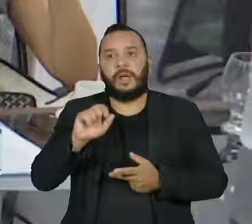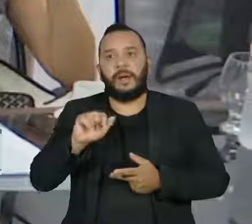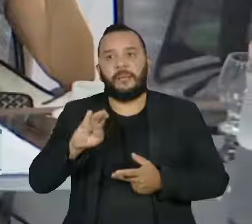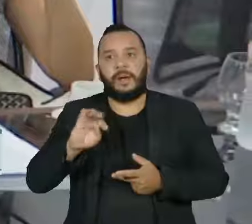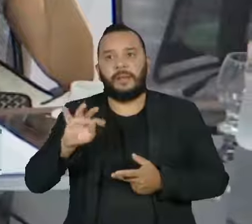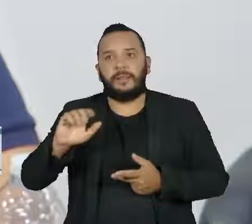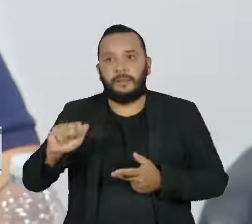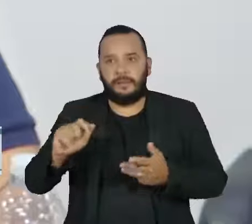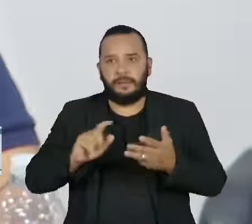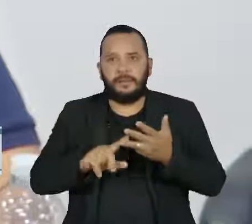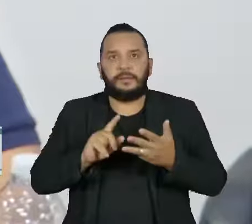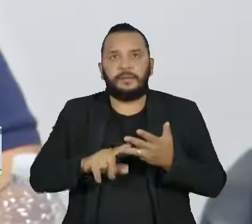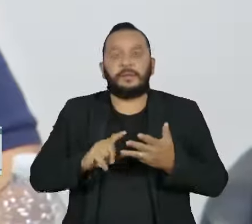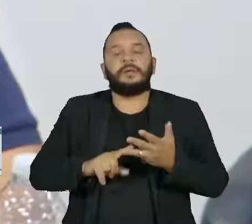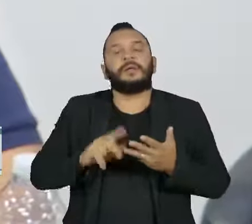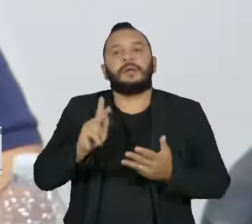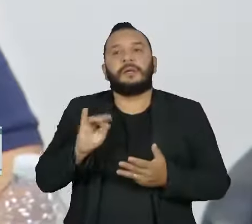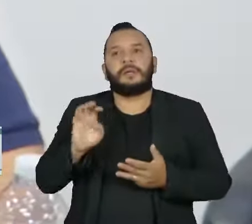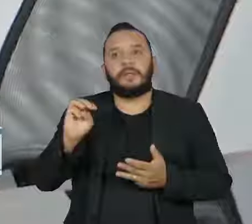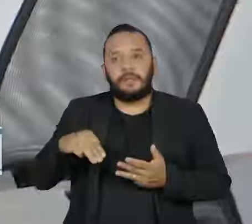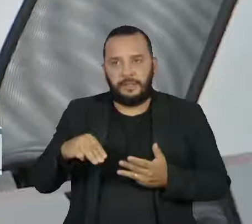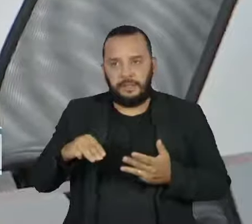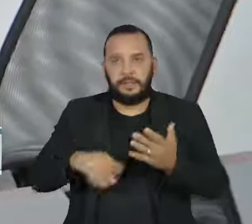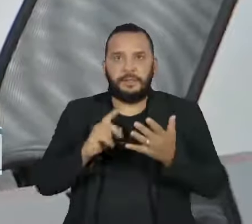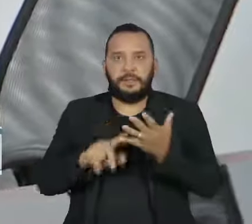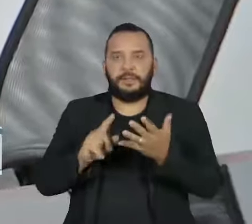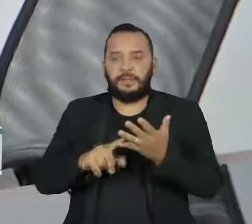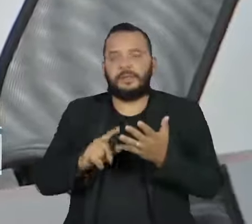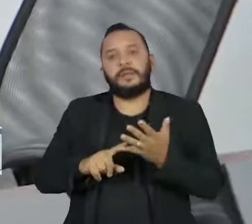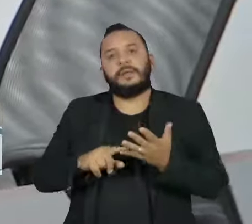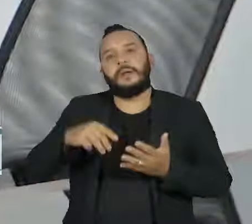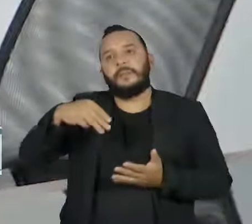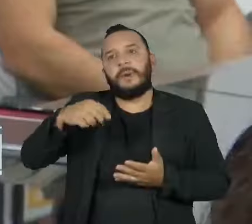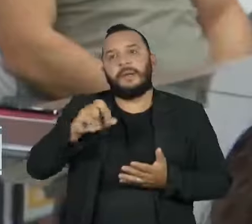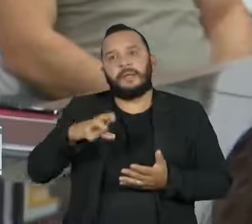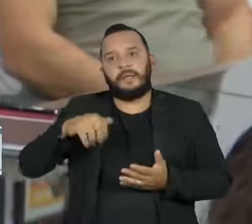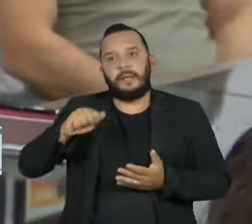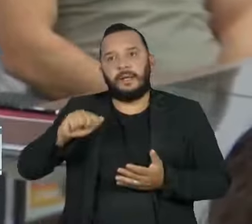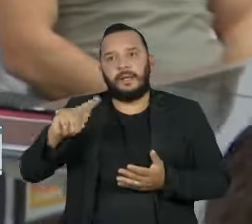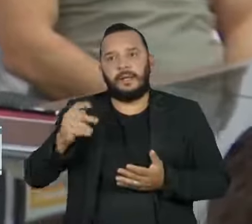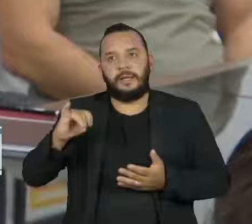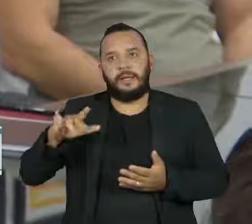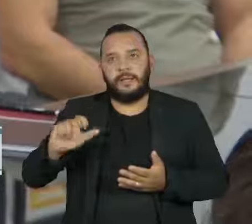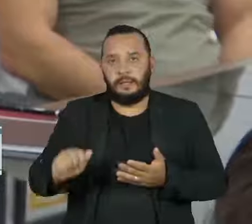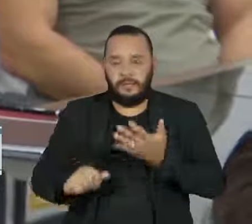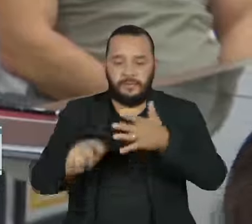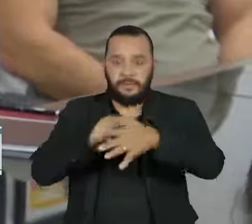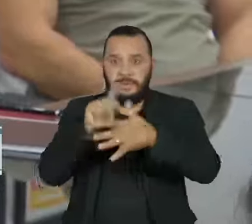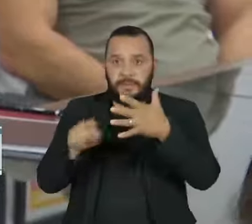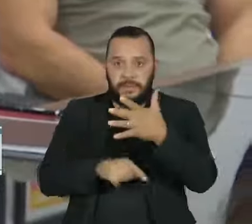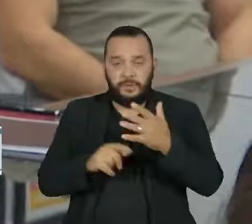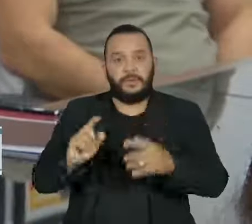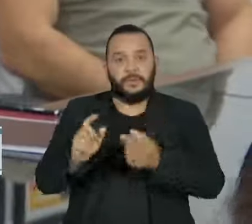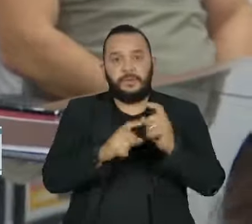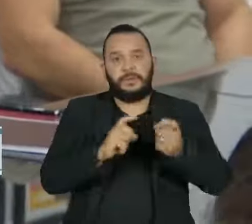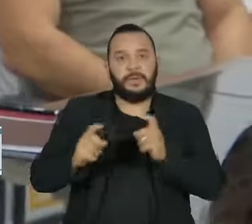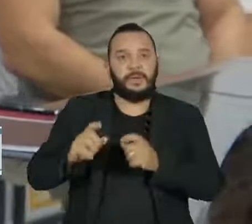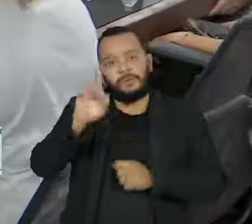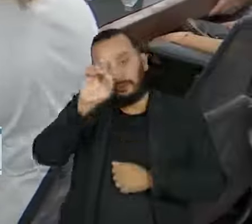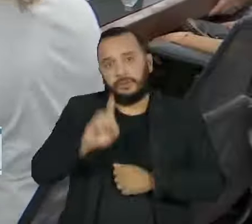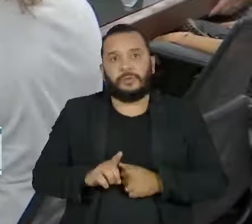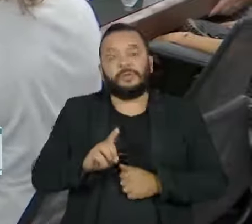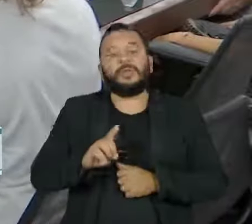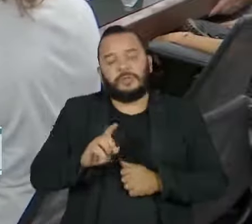do PSB, Kim Kataguiri, do União Brasil, e Marina Helena, do Novo, se reuniram com a direção de jornalismo da TV